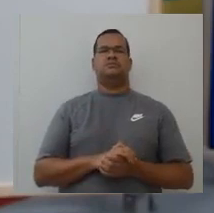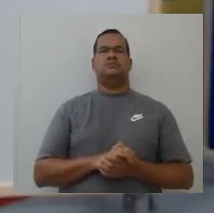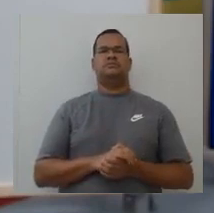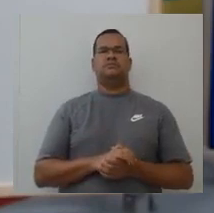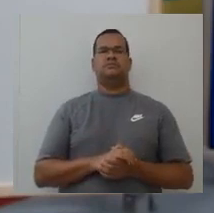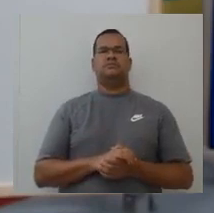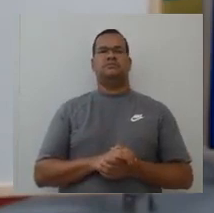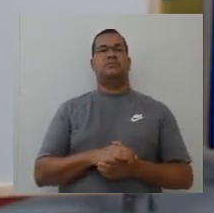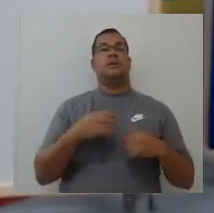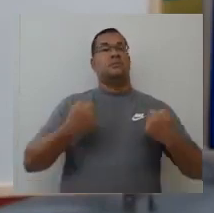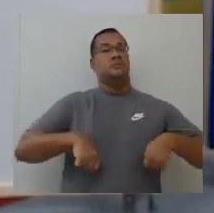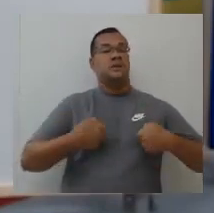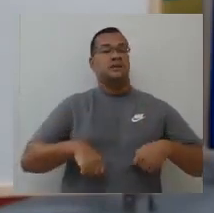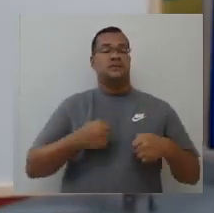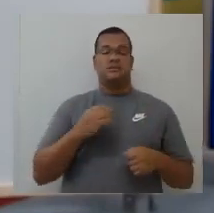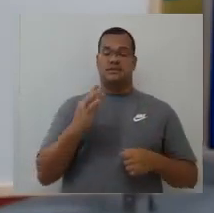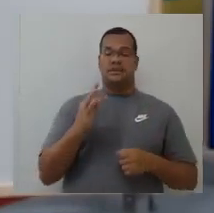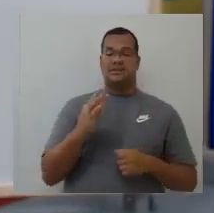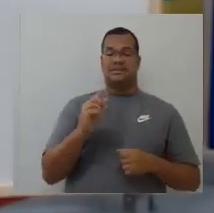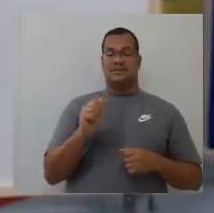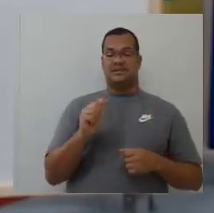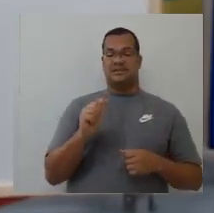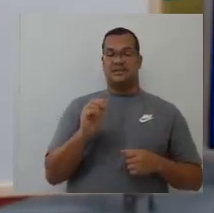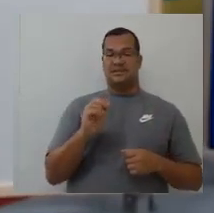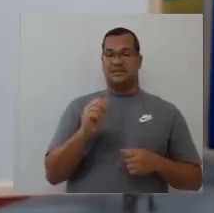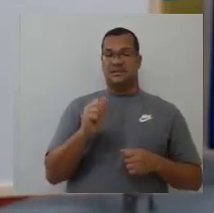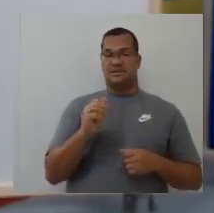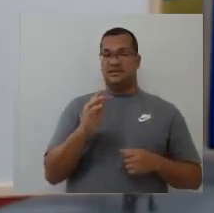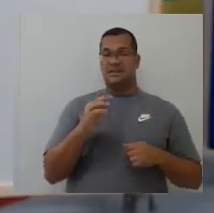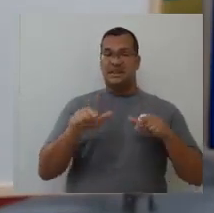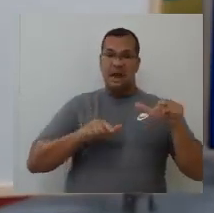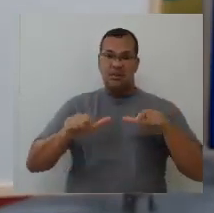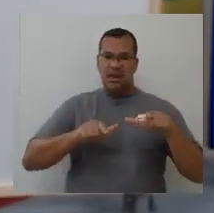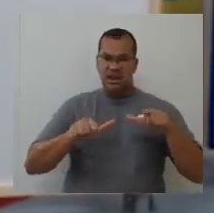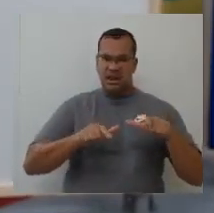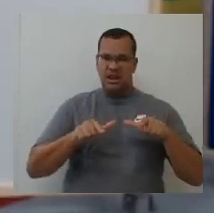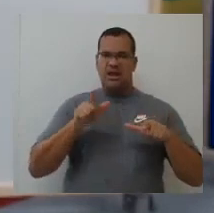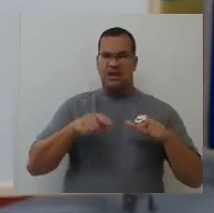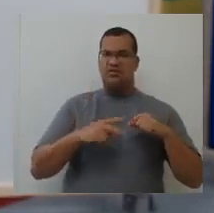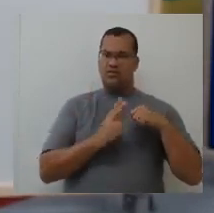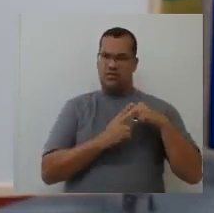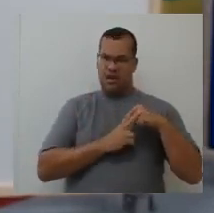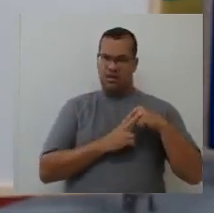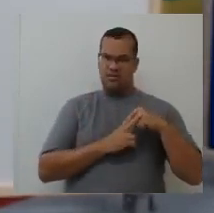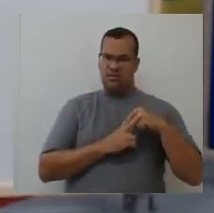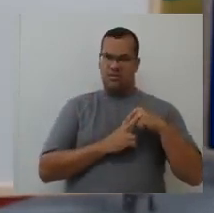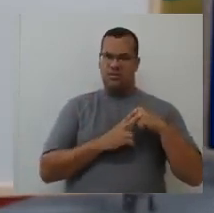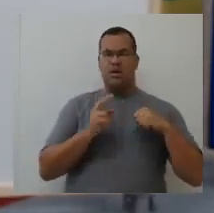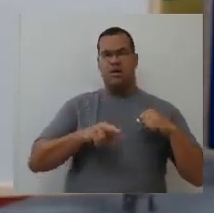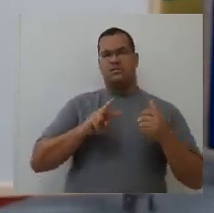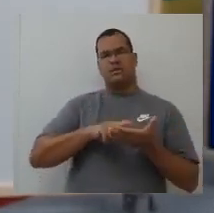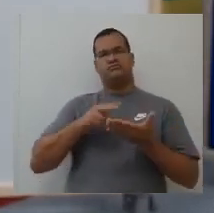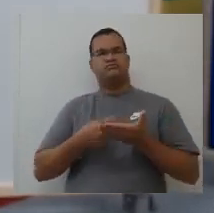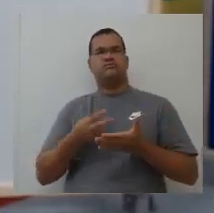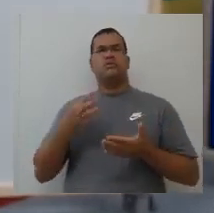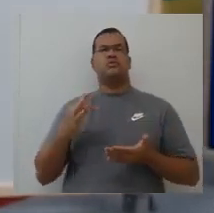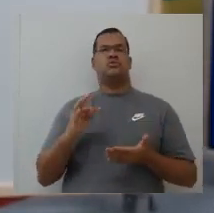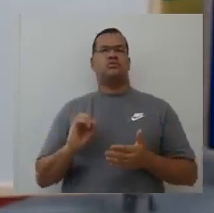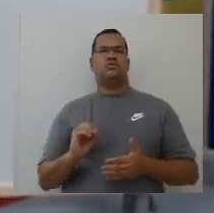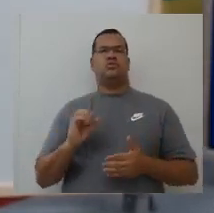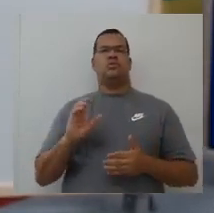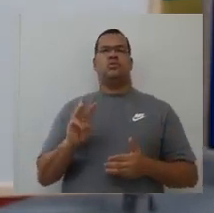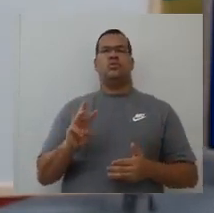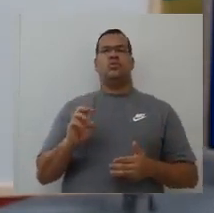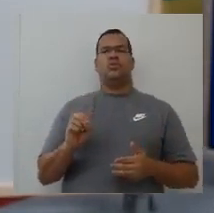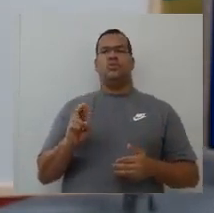to work. Eu preciso colocar esse to antes do verbo. Tá? Só que eu estou querendo fazer o que agora? Eu estou querendo conjugar esse verbo no presente simples, que na